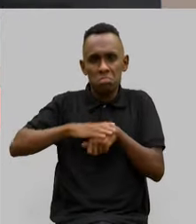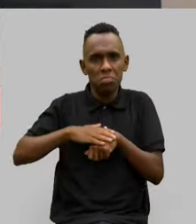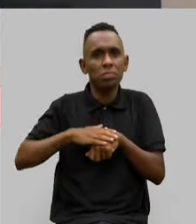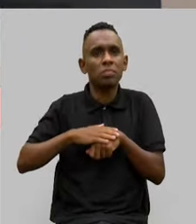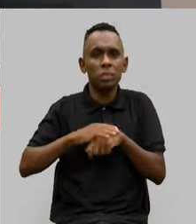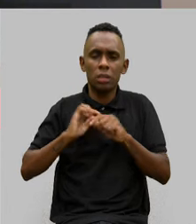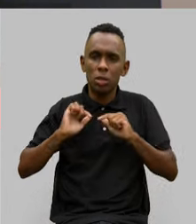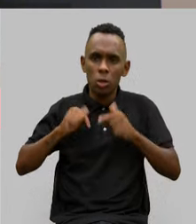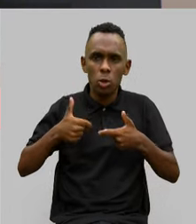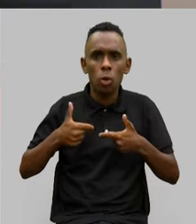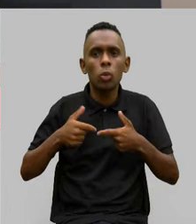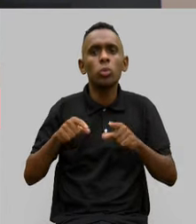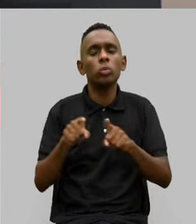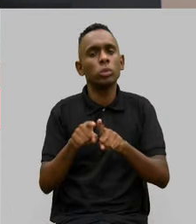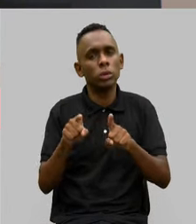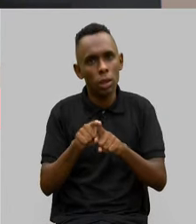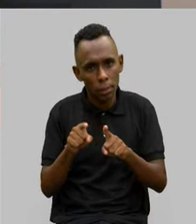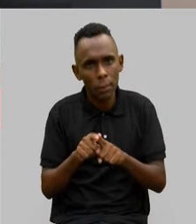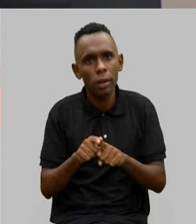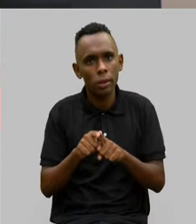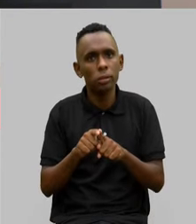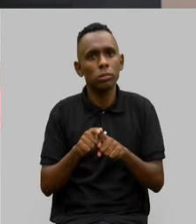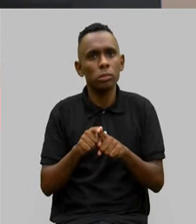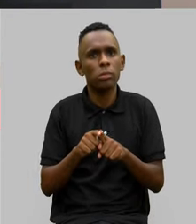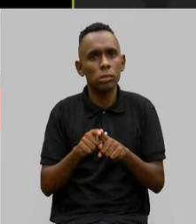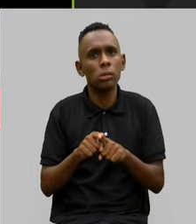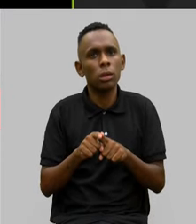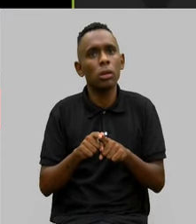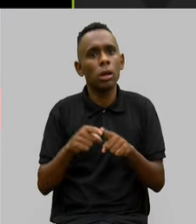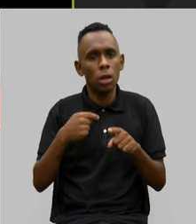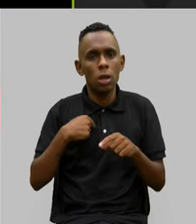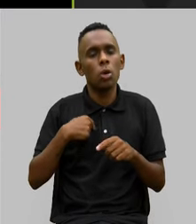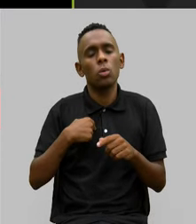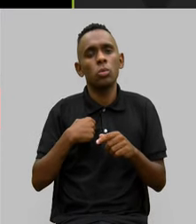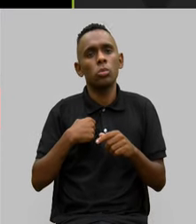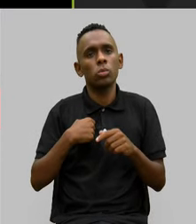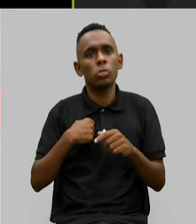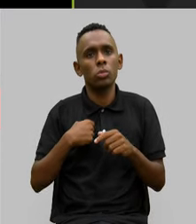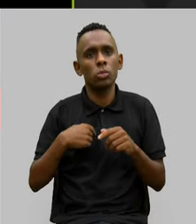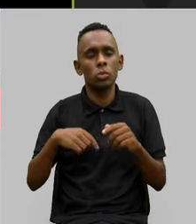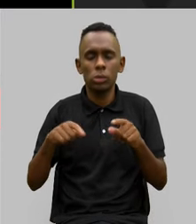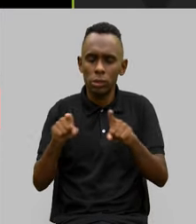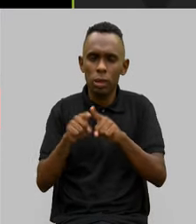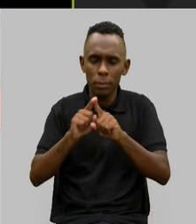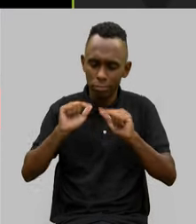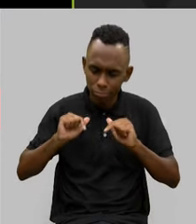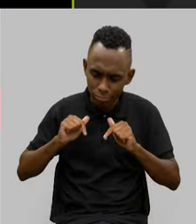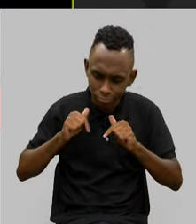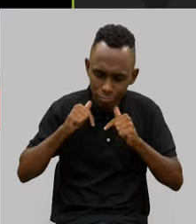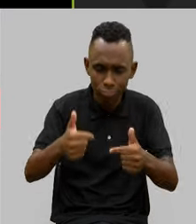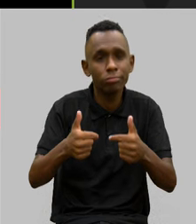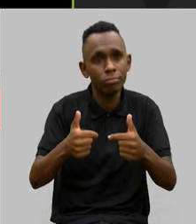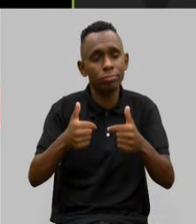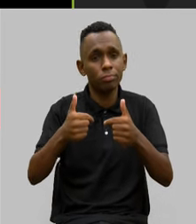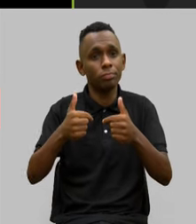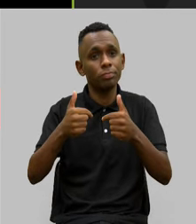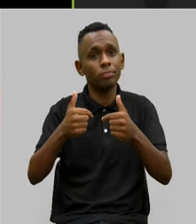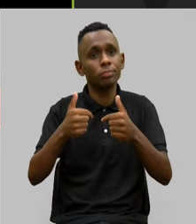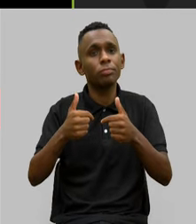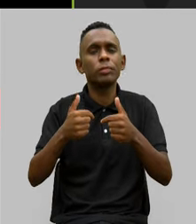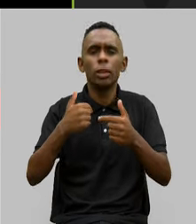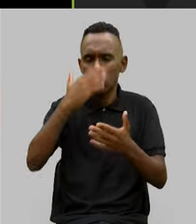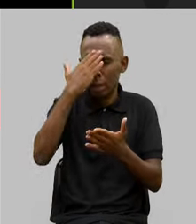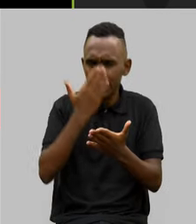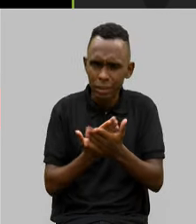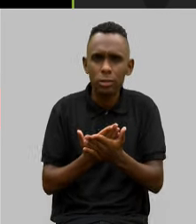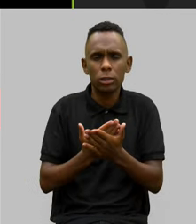luto também é muito sou M toor que eu também sou Sindicalista tá faço parte do Sindicato da fio Cruz e acredito muito